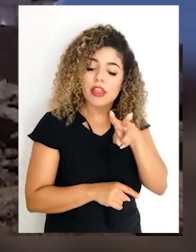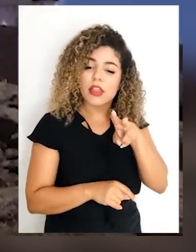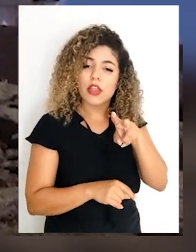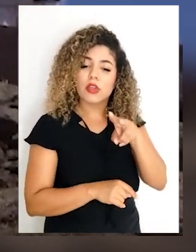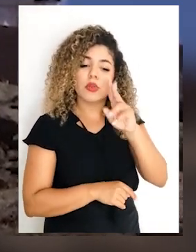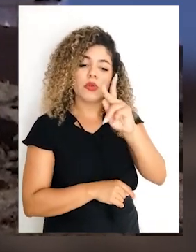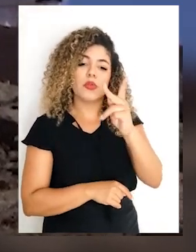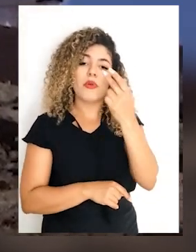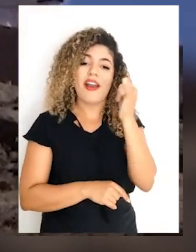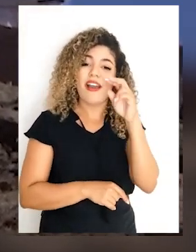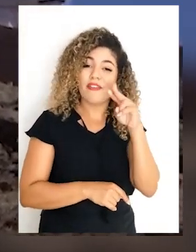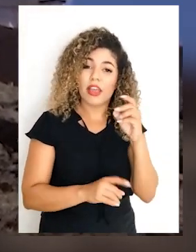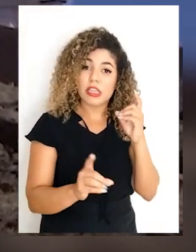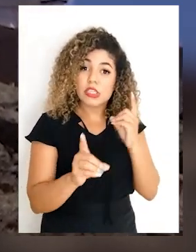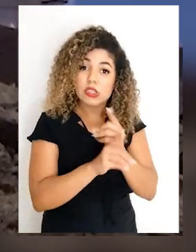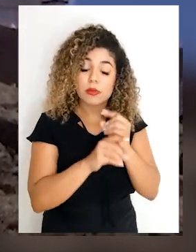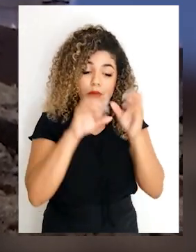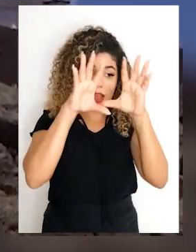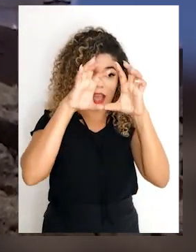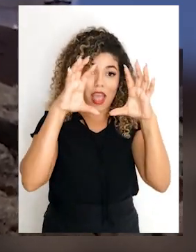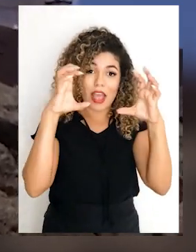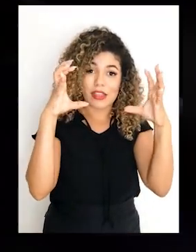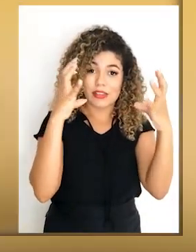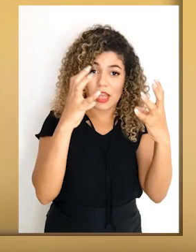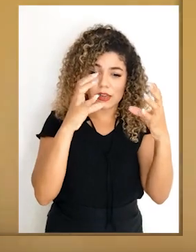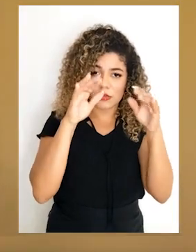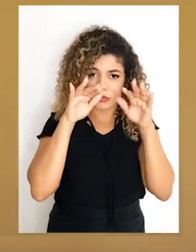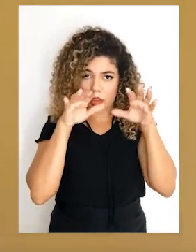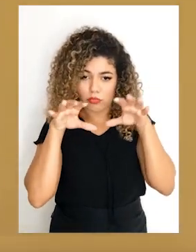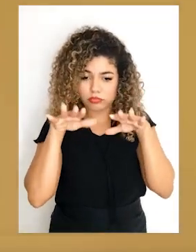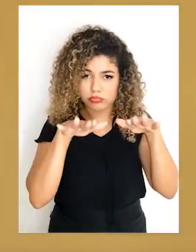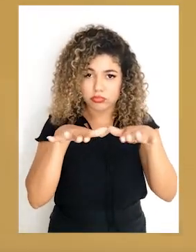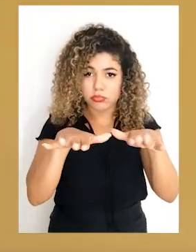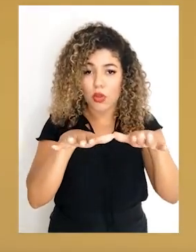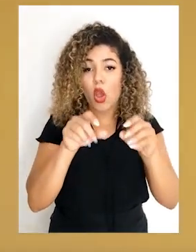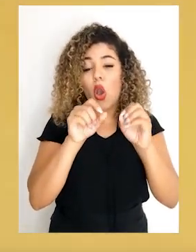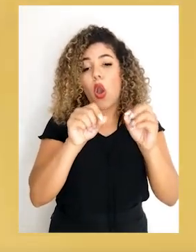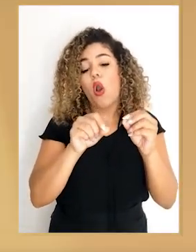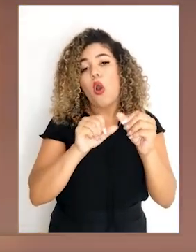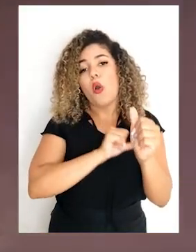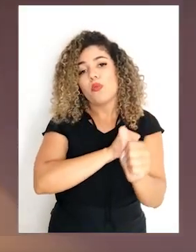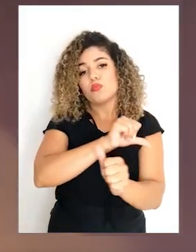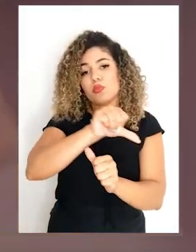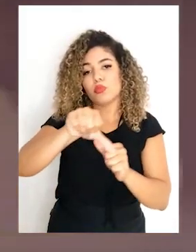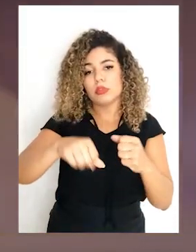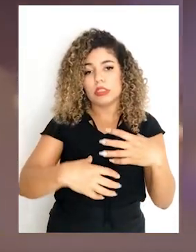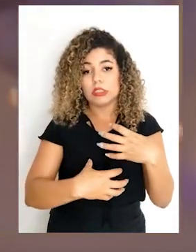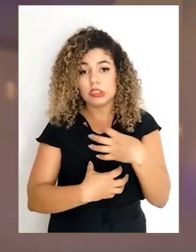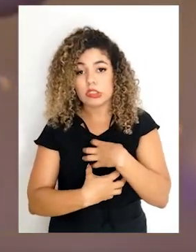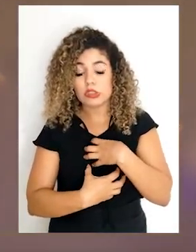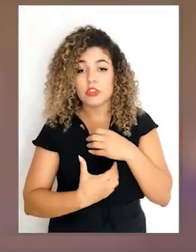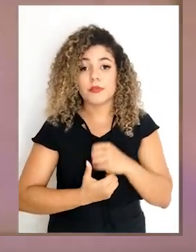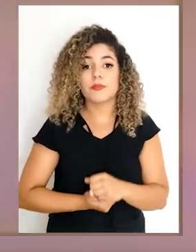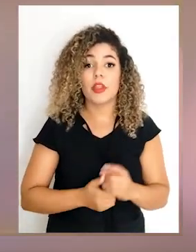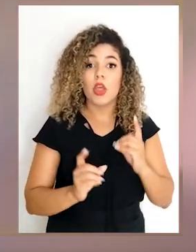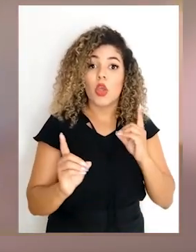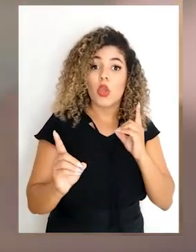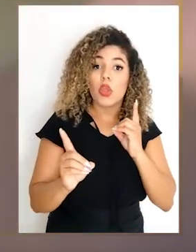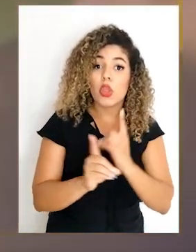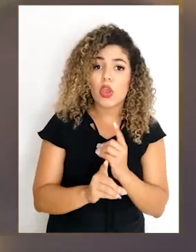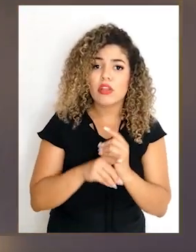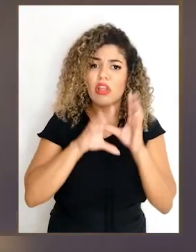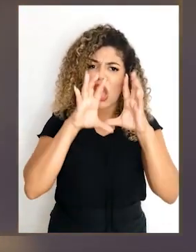se movendo ou mudando de forma, e encontraram nuvens nas mesmas posições.